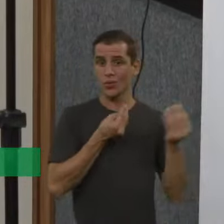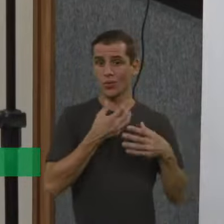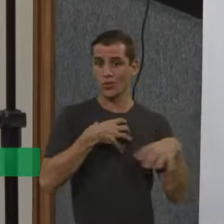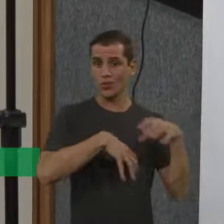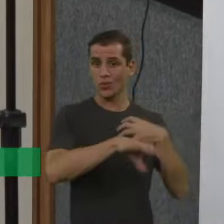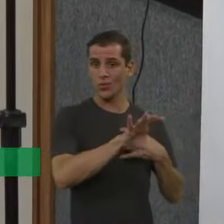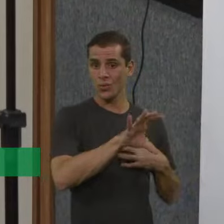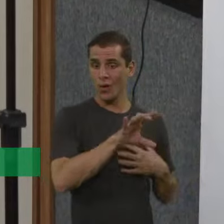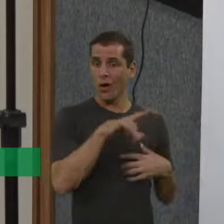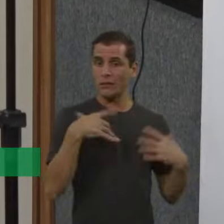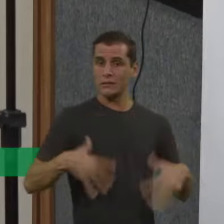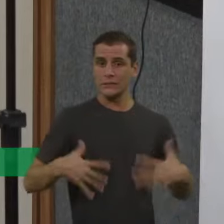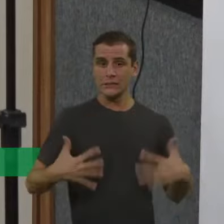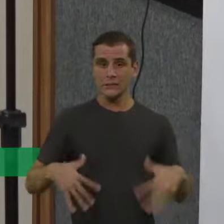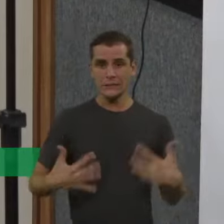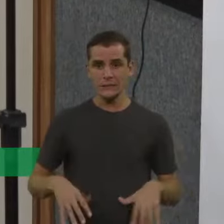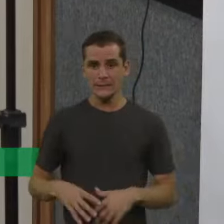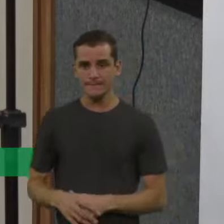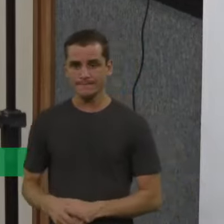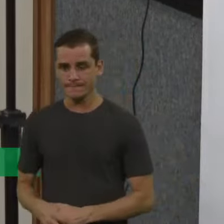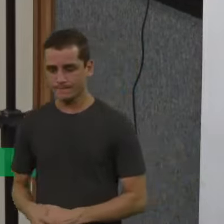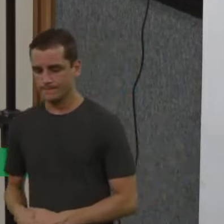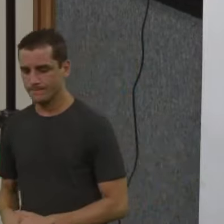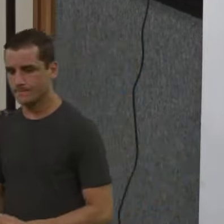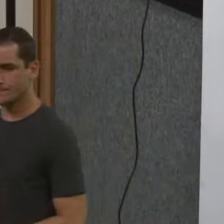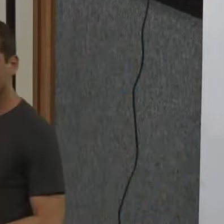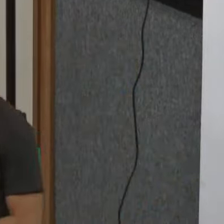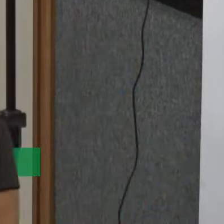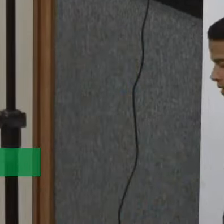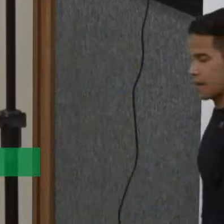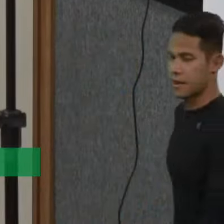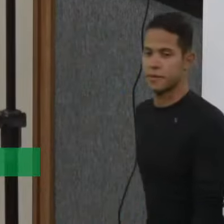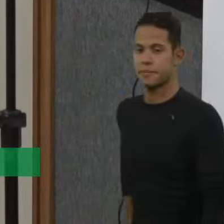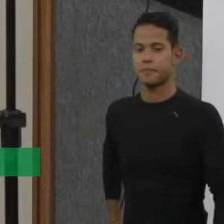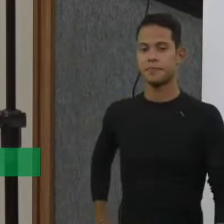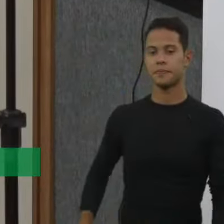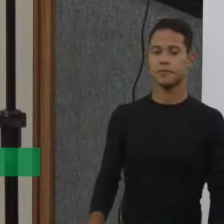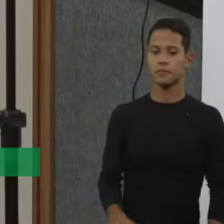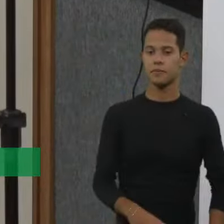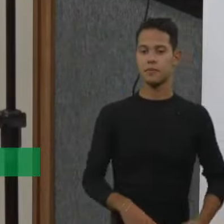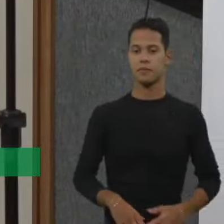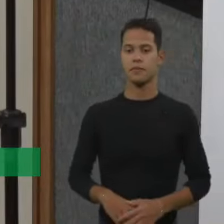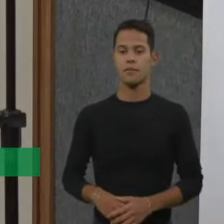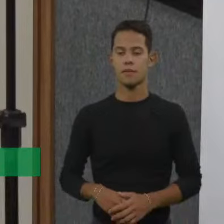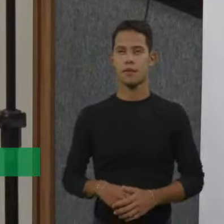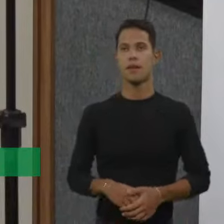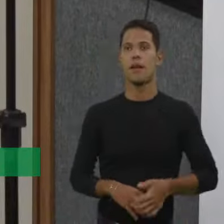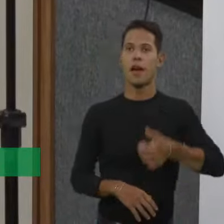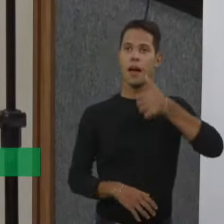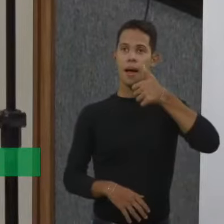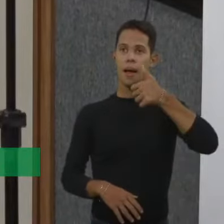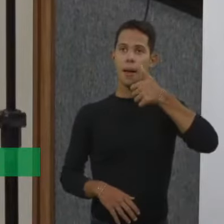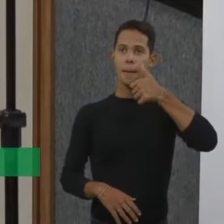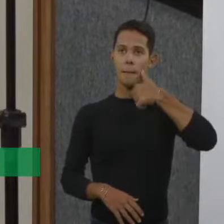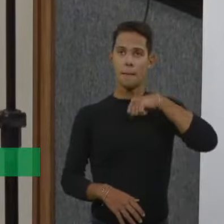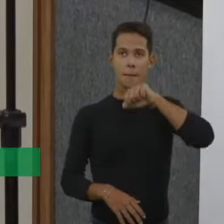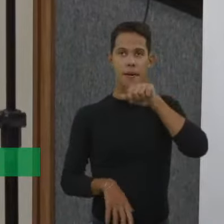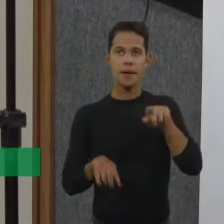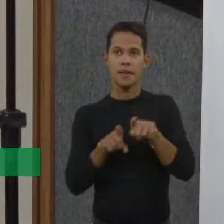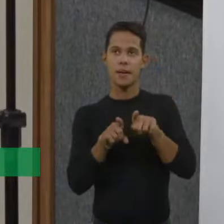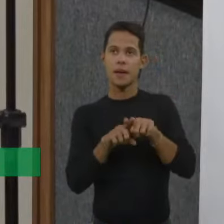fica tão apavorada com o problema do filho que a gente também não quer que ninguém cuide. A gente acha que só a gente sabe fazer e que sabe fazer melhor do que